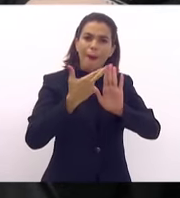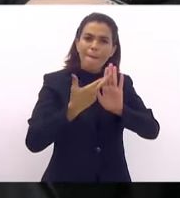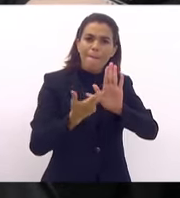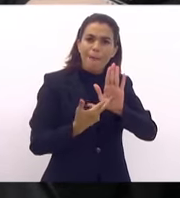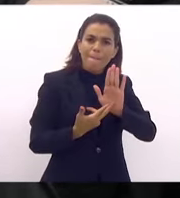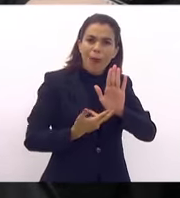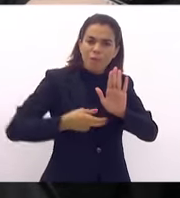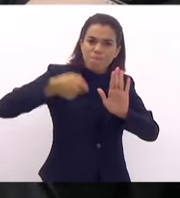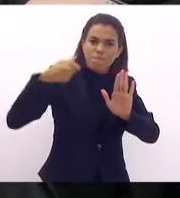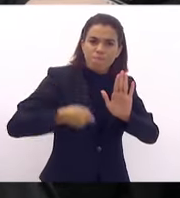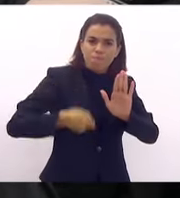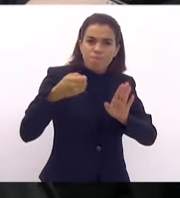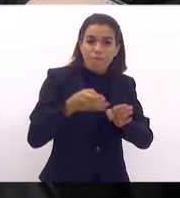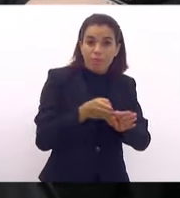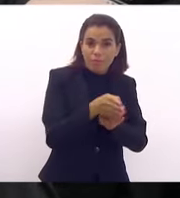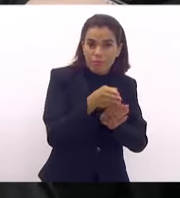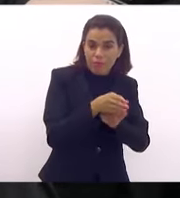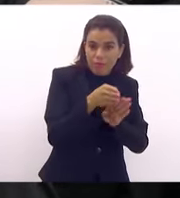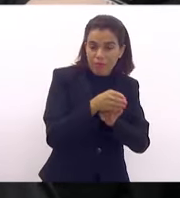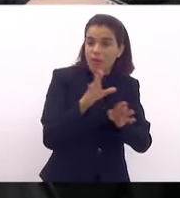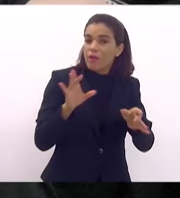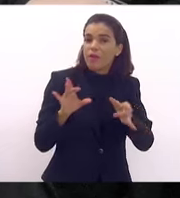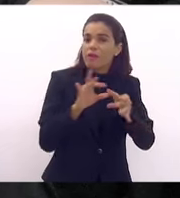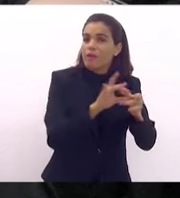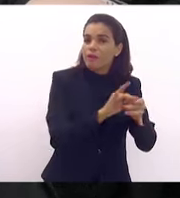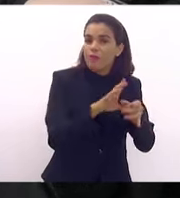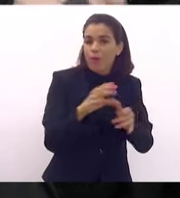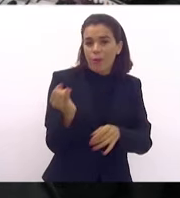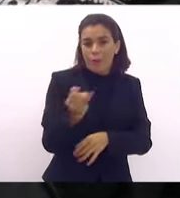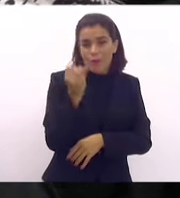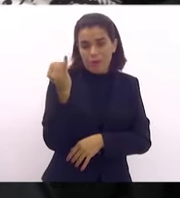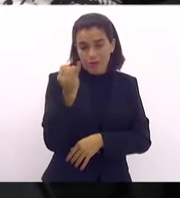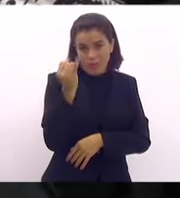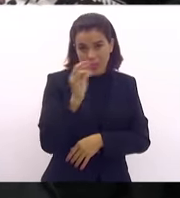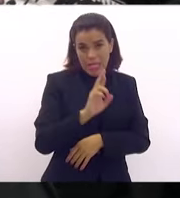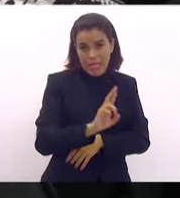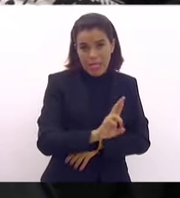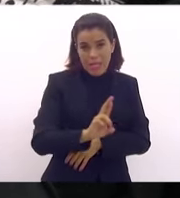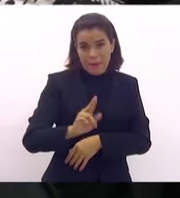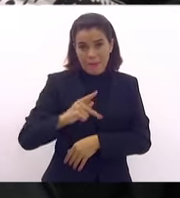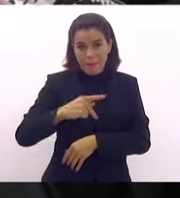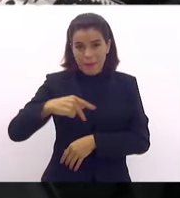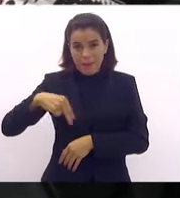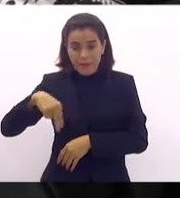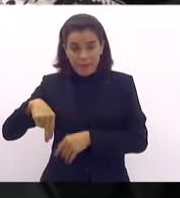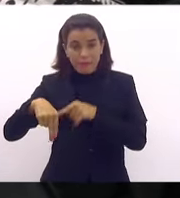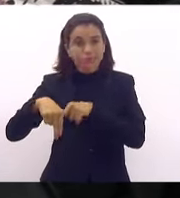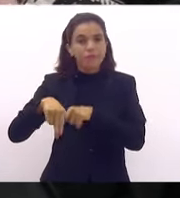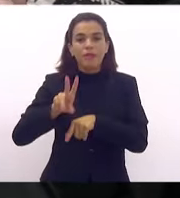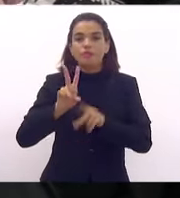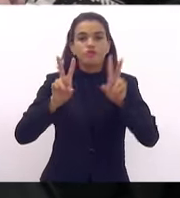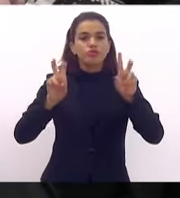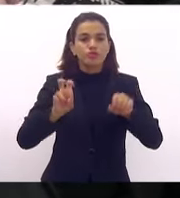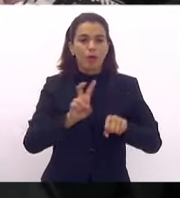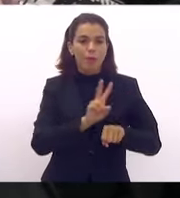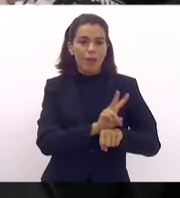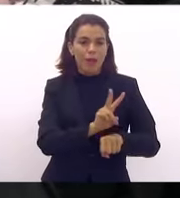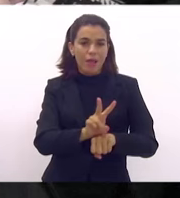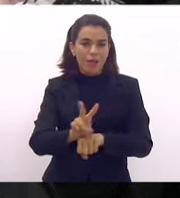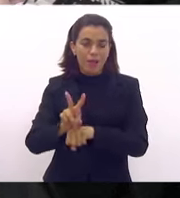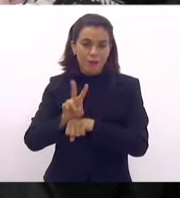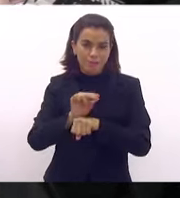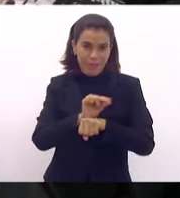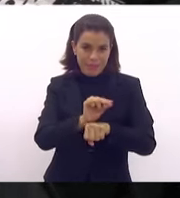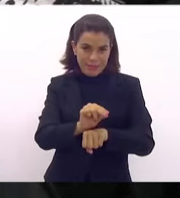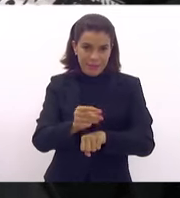mais rigorosa, isso se explica, né, tem a ver com a importância que as RPPNs têm aqui no Estado na preservação da nossa Mata Atlântica, né? Não é